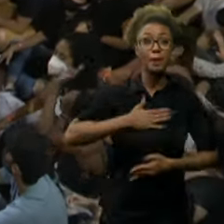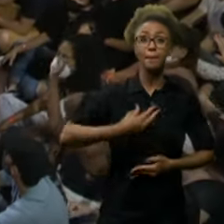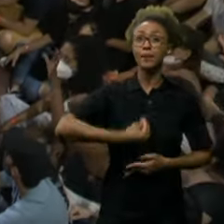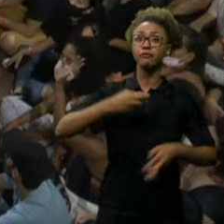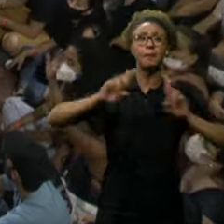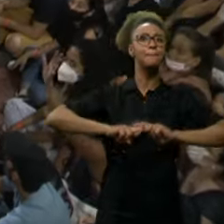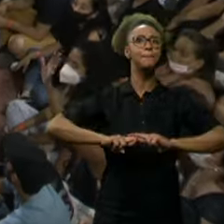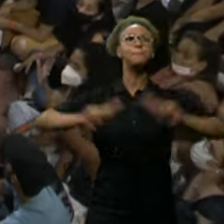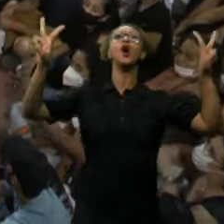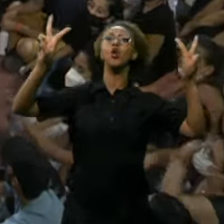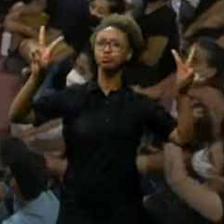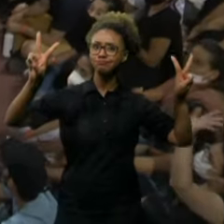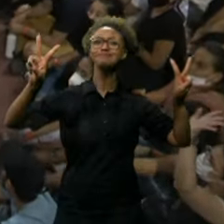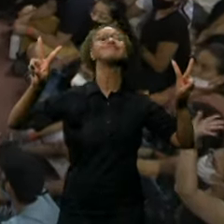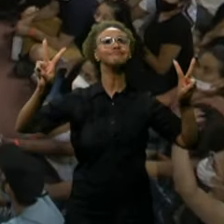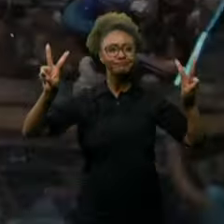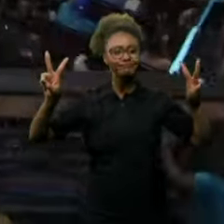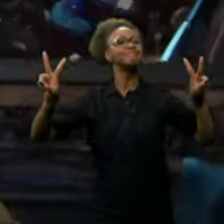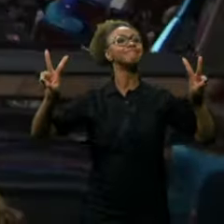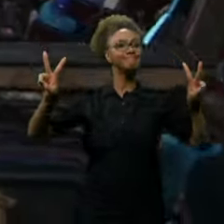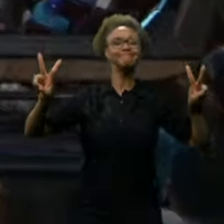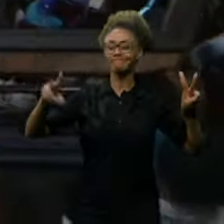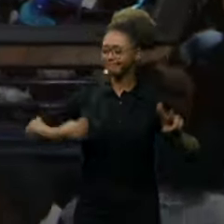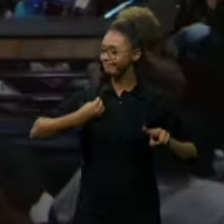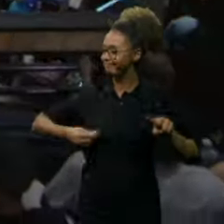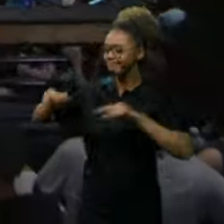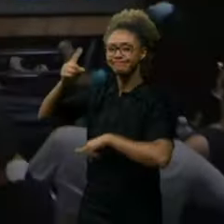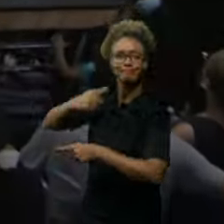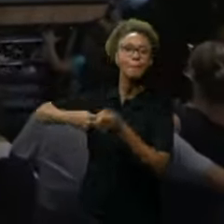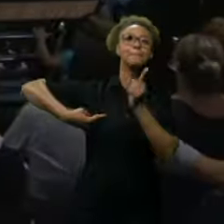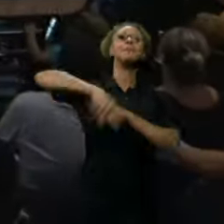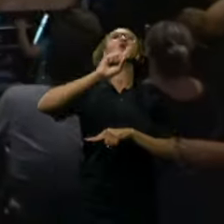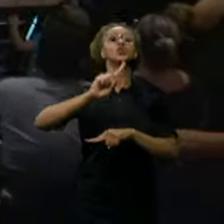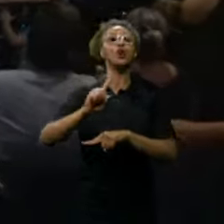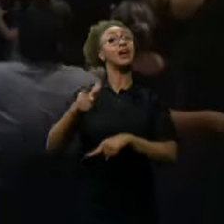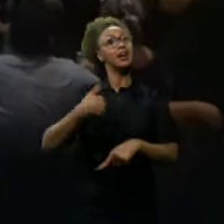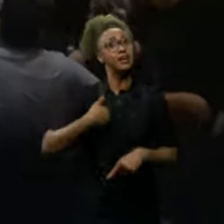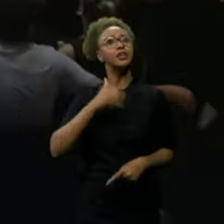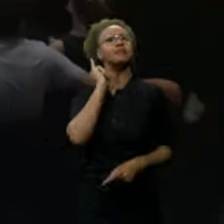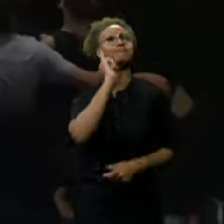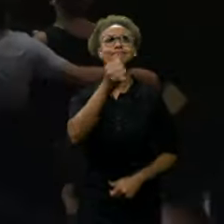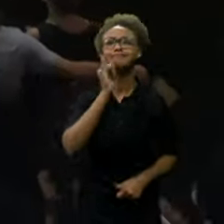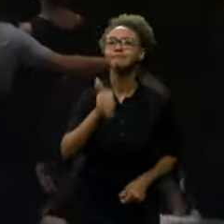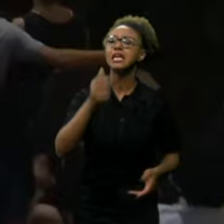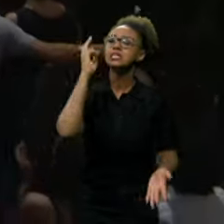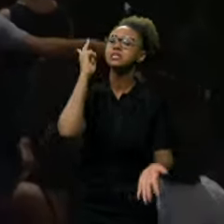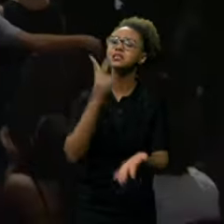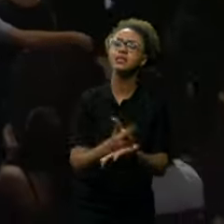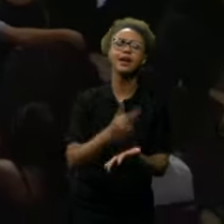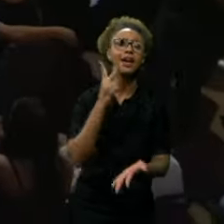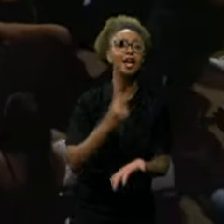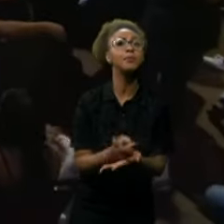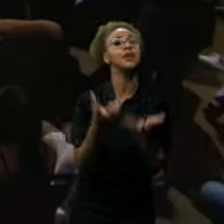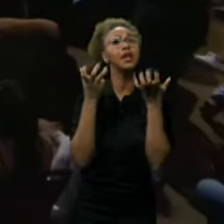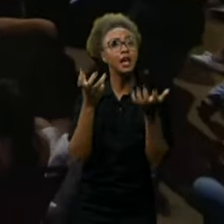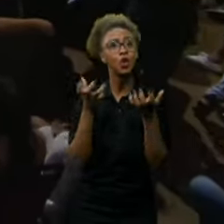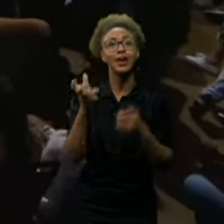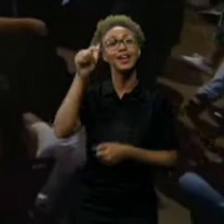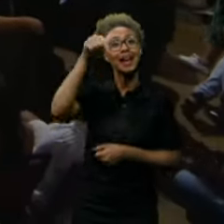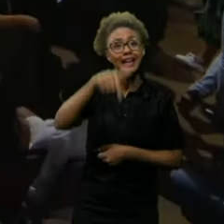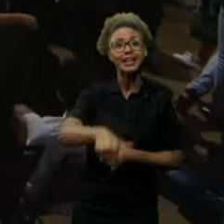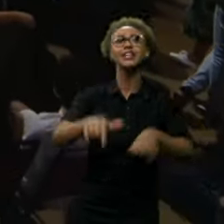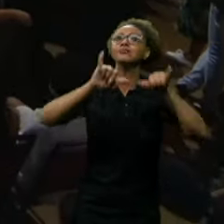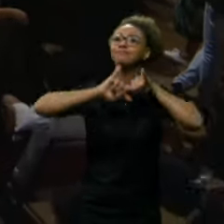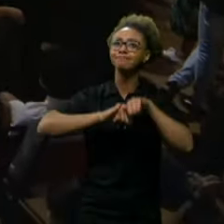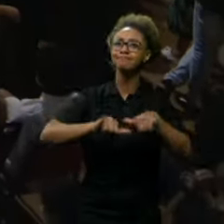nunca mais então é um testemunho que eu conto e que eu queria contar em